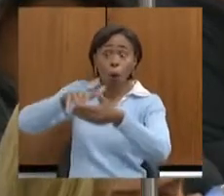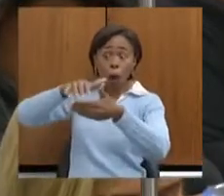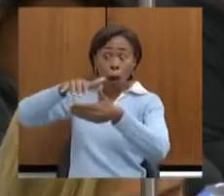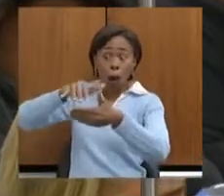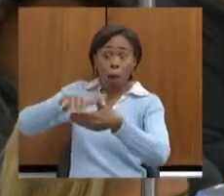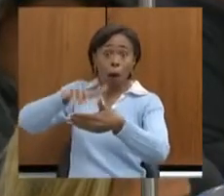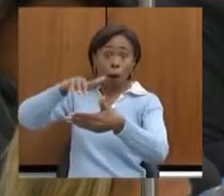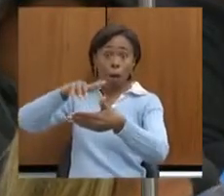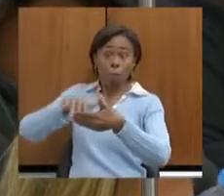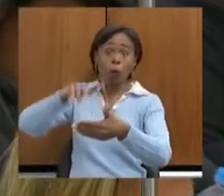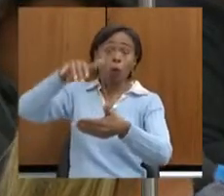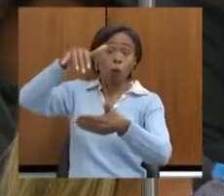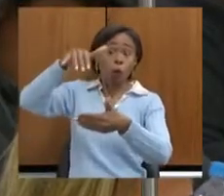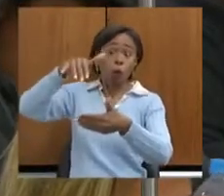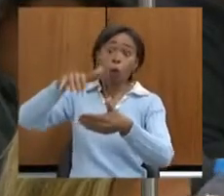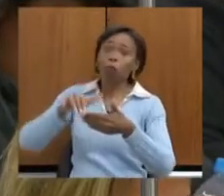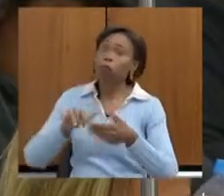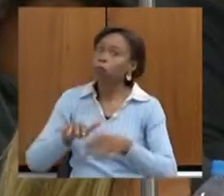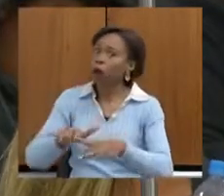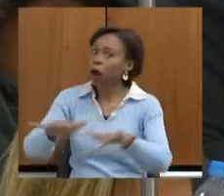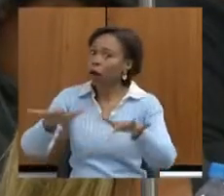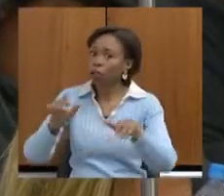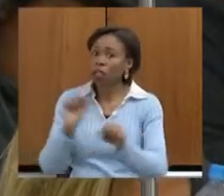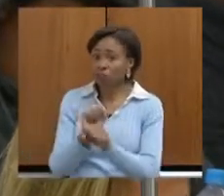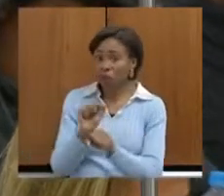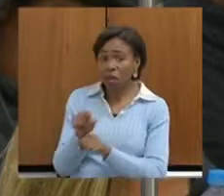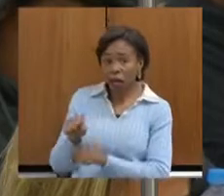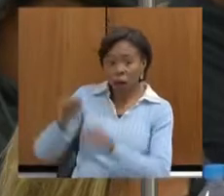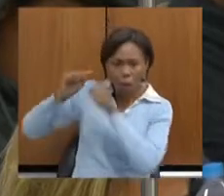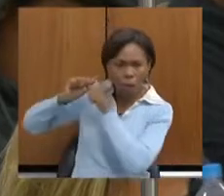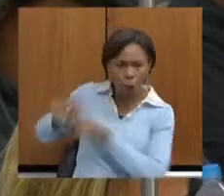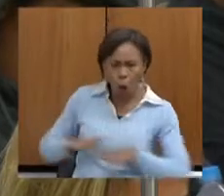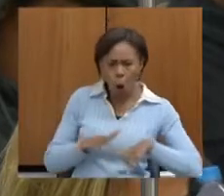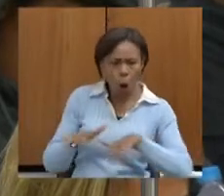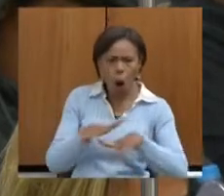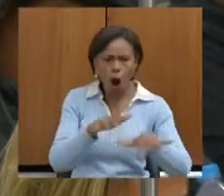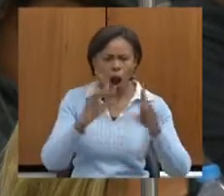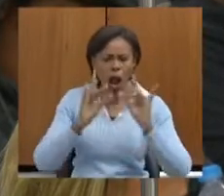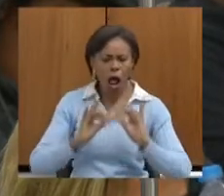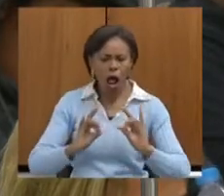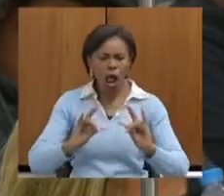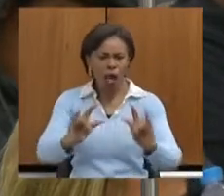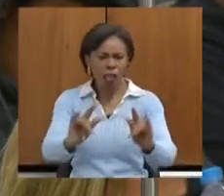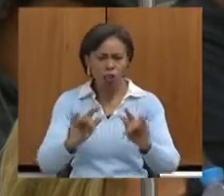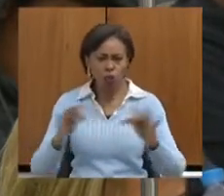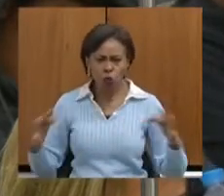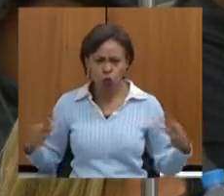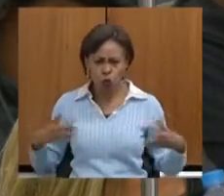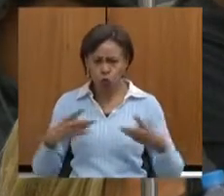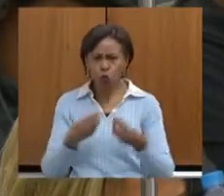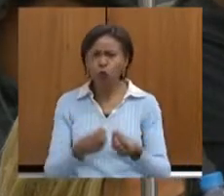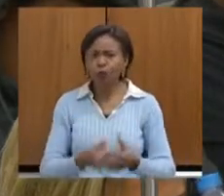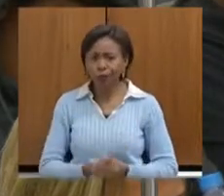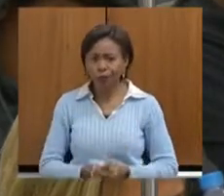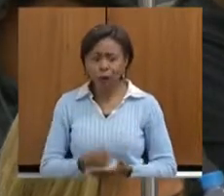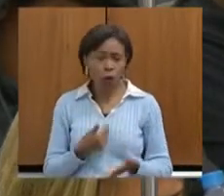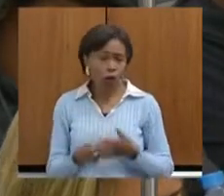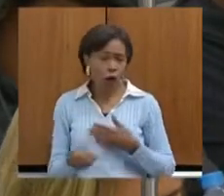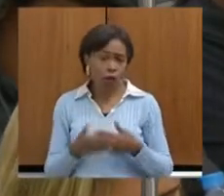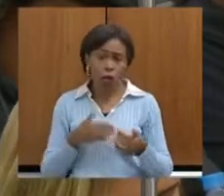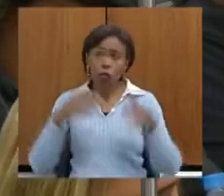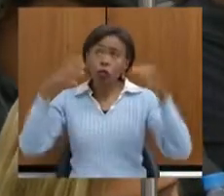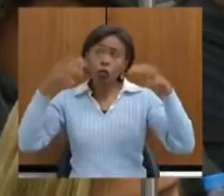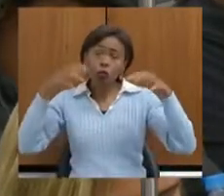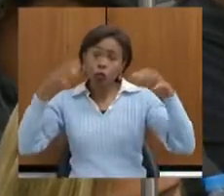gastando na barragem estourar para poder acabar com o nosso Rio acabar com a nossa as águas não gente qual que é a chuva que